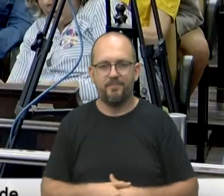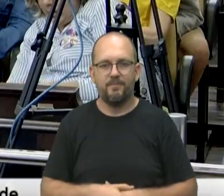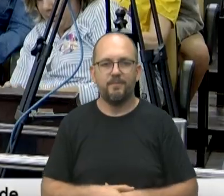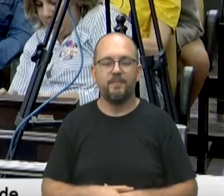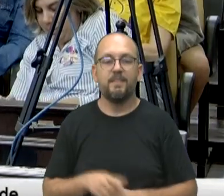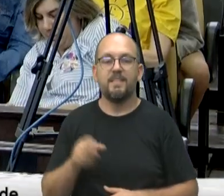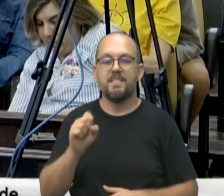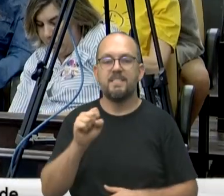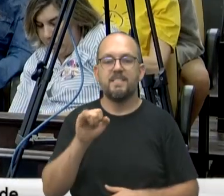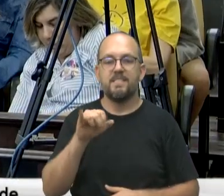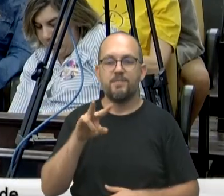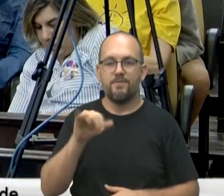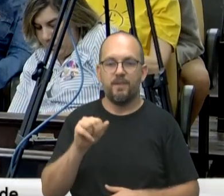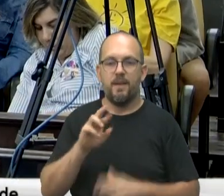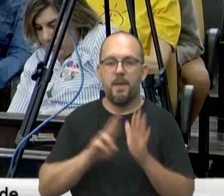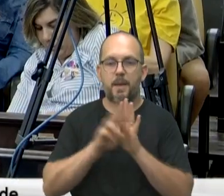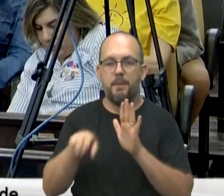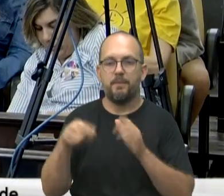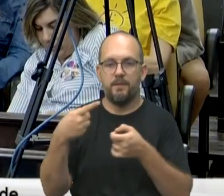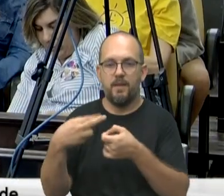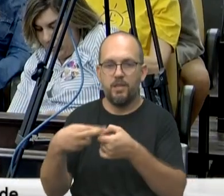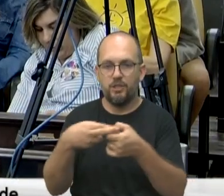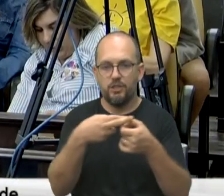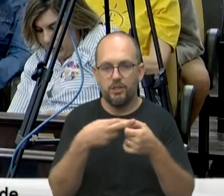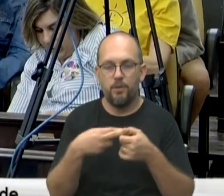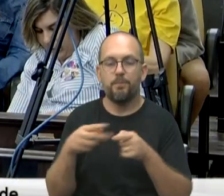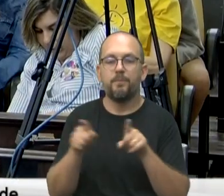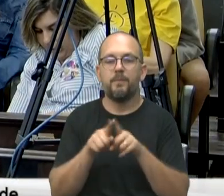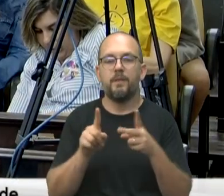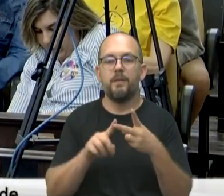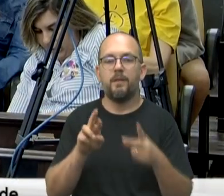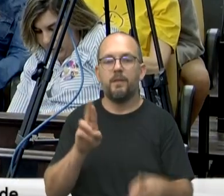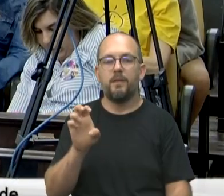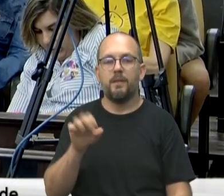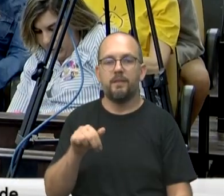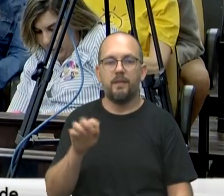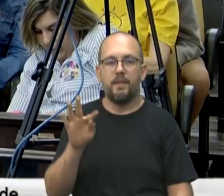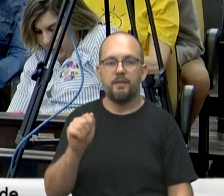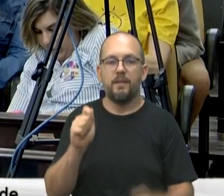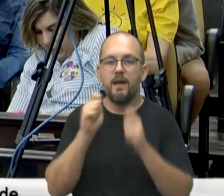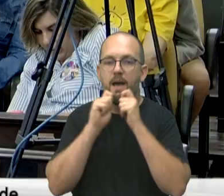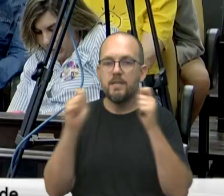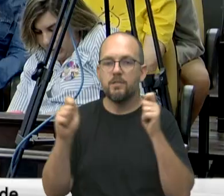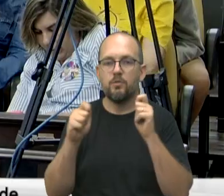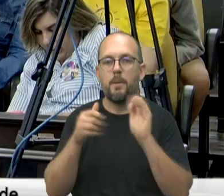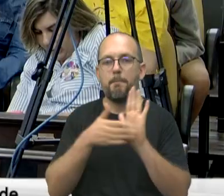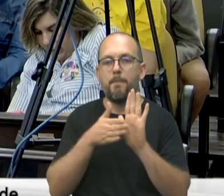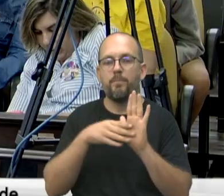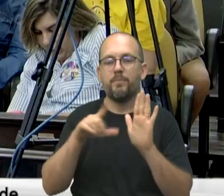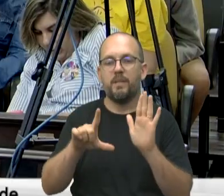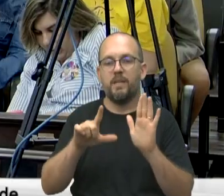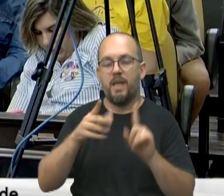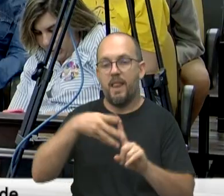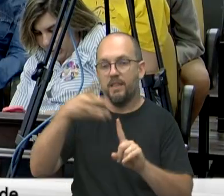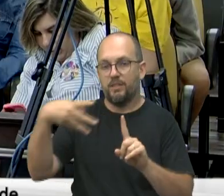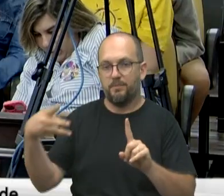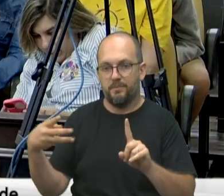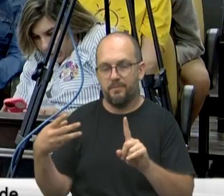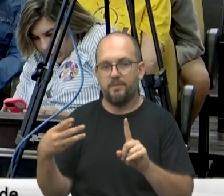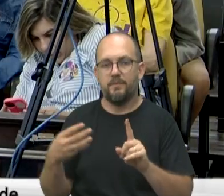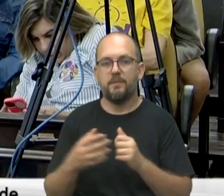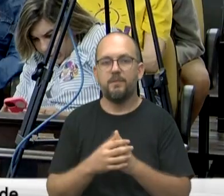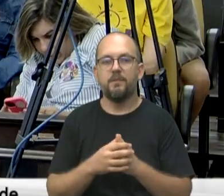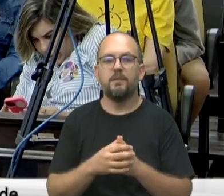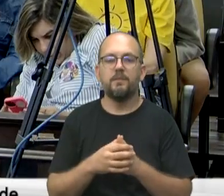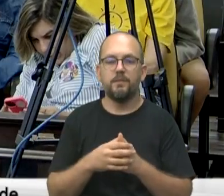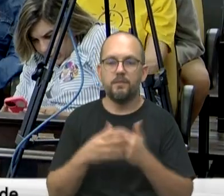a Silvia representa o nosso mandato aqui na região, e a Renata é a nossa assessora para a pauta LGBT, então,